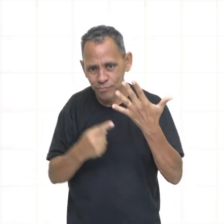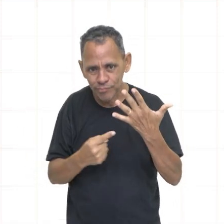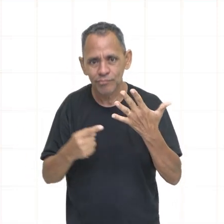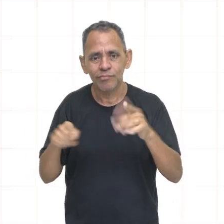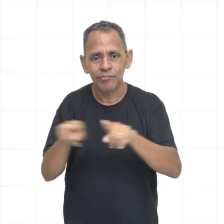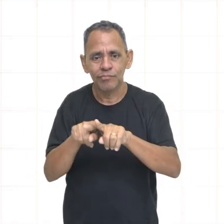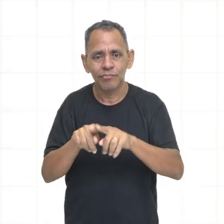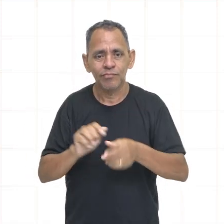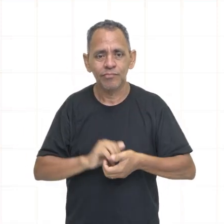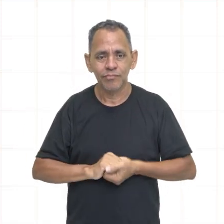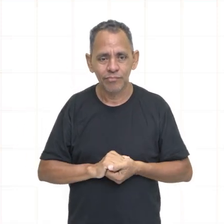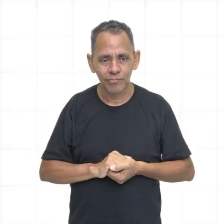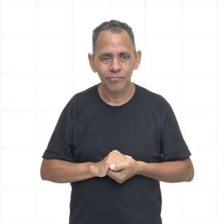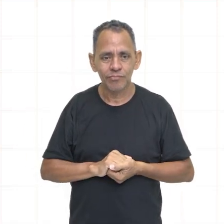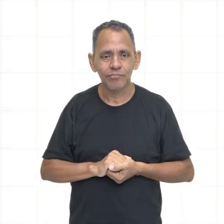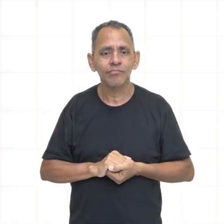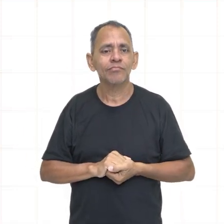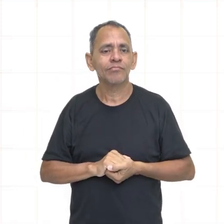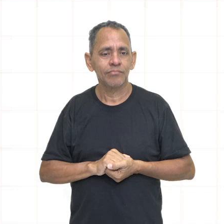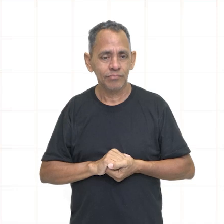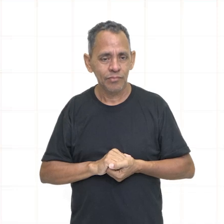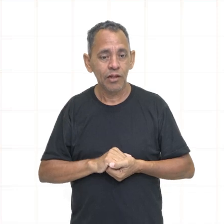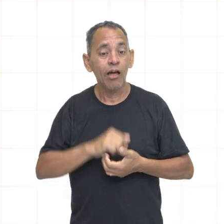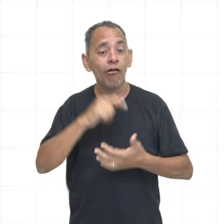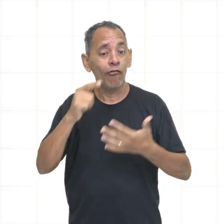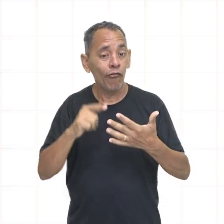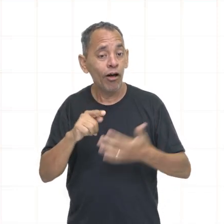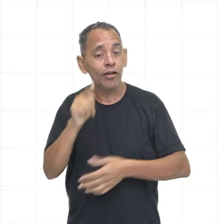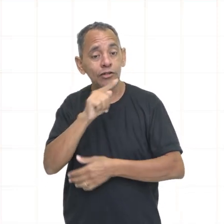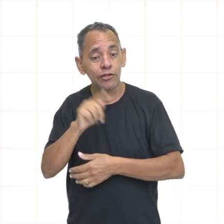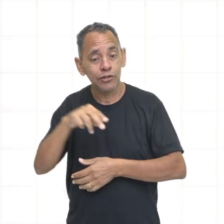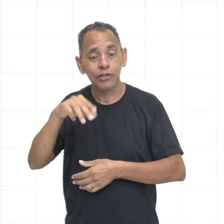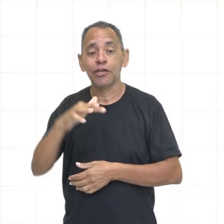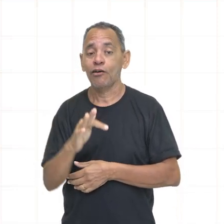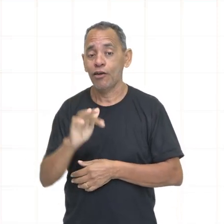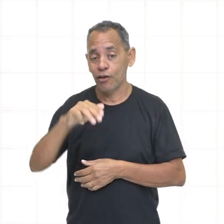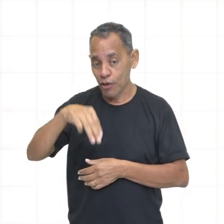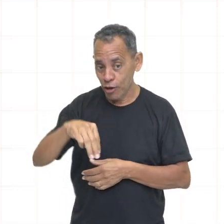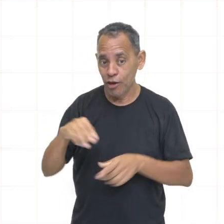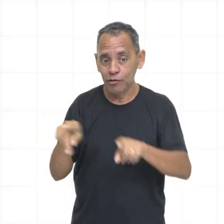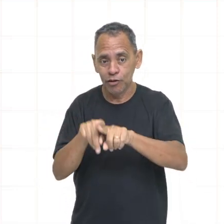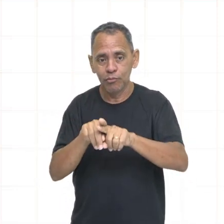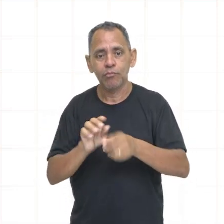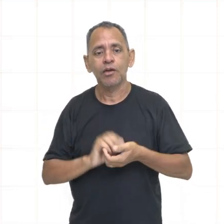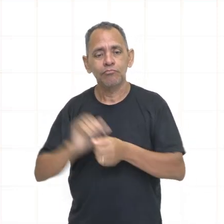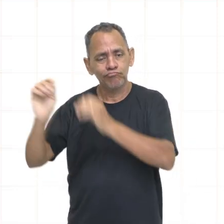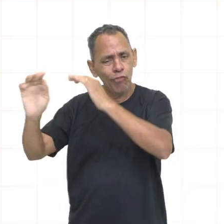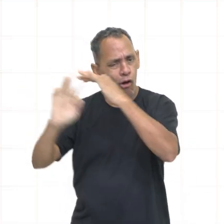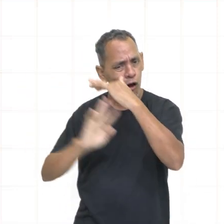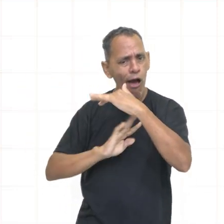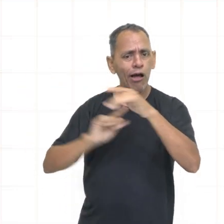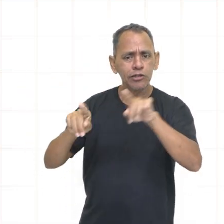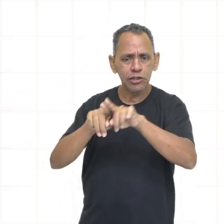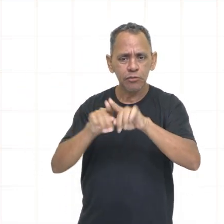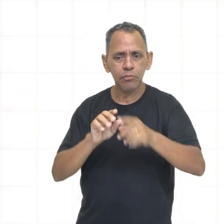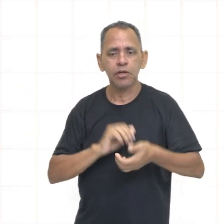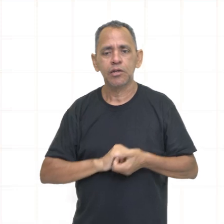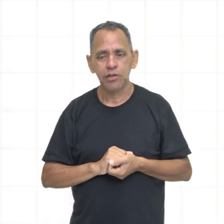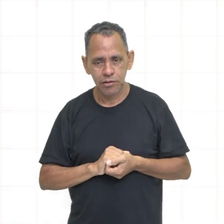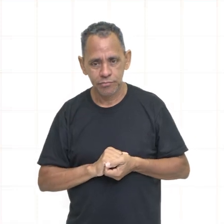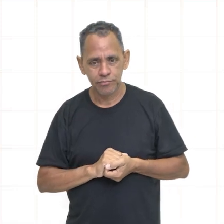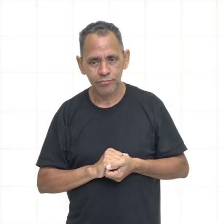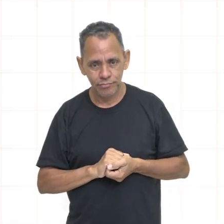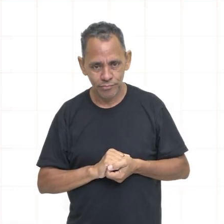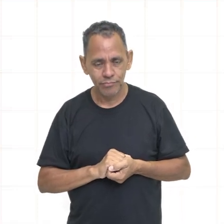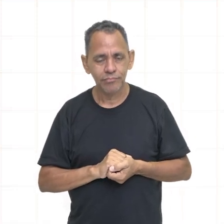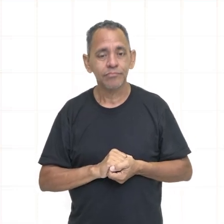hidrelétricas. CIVAM, a Zona Franca de Manaus, as ondas migratórias e o advento da